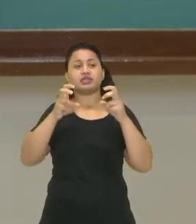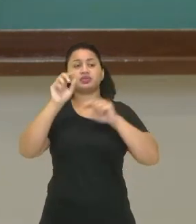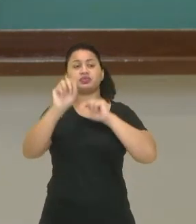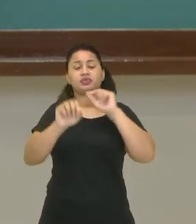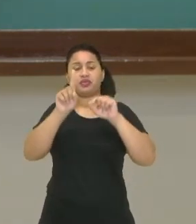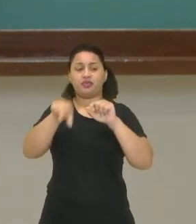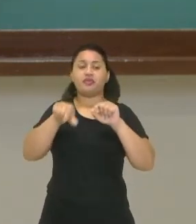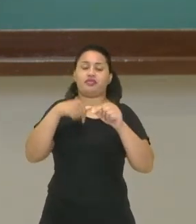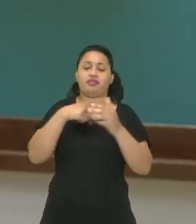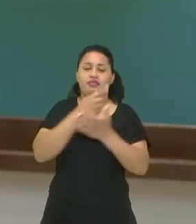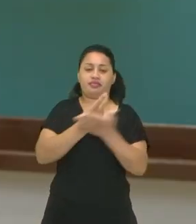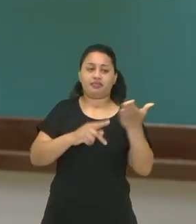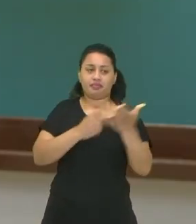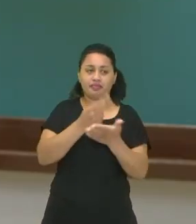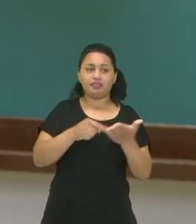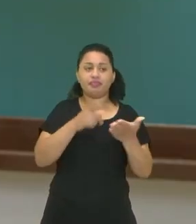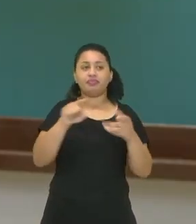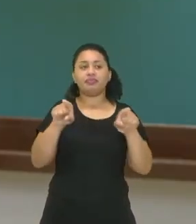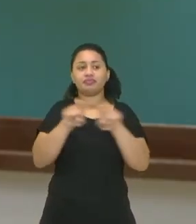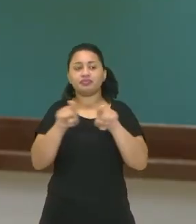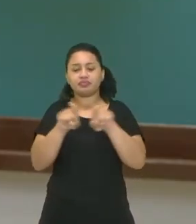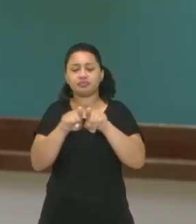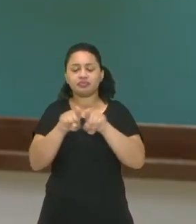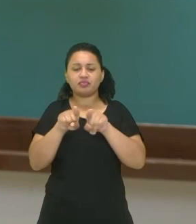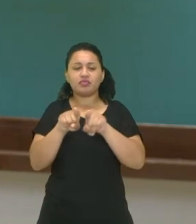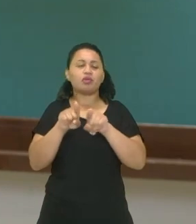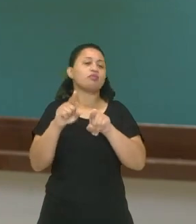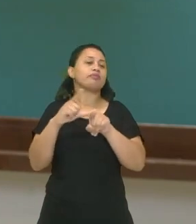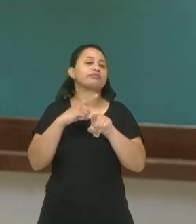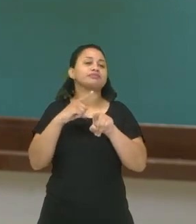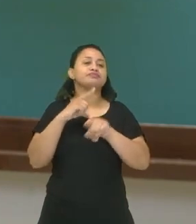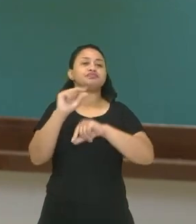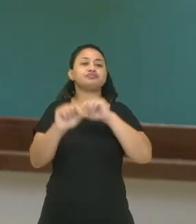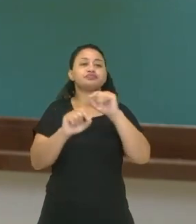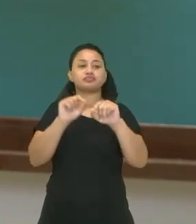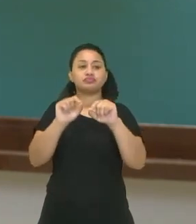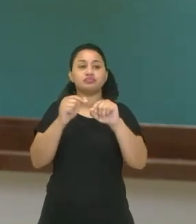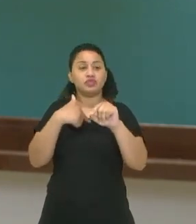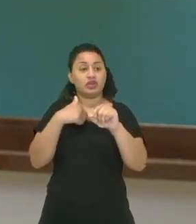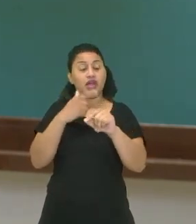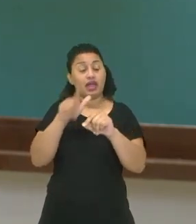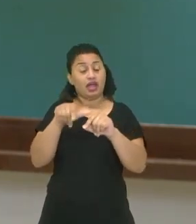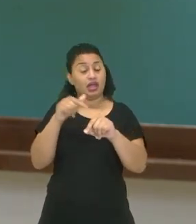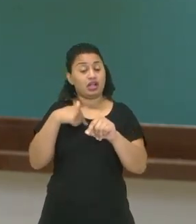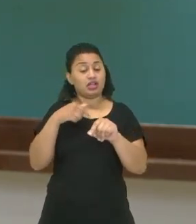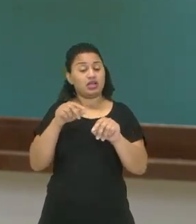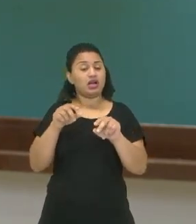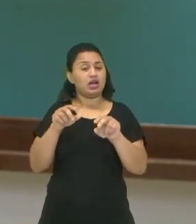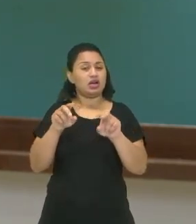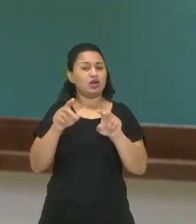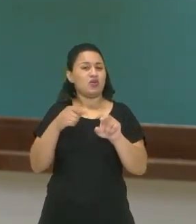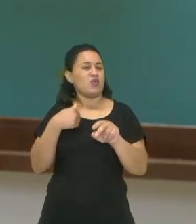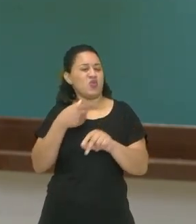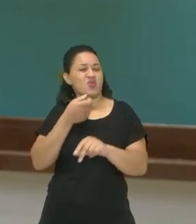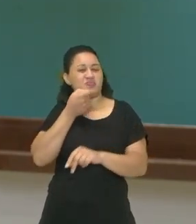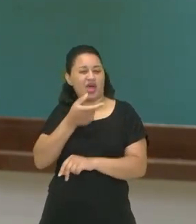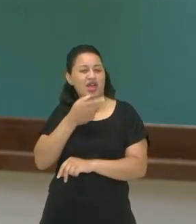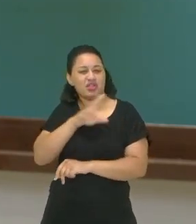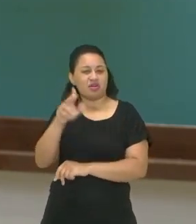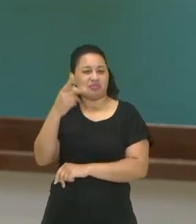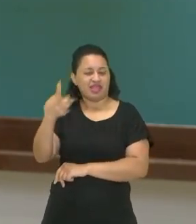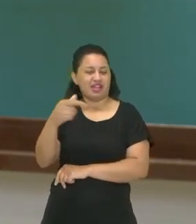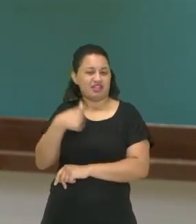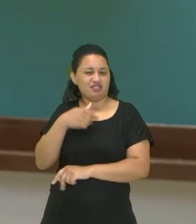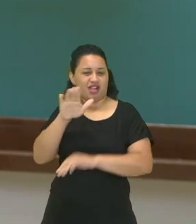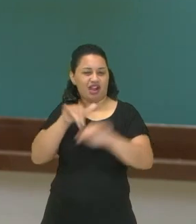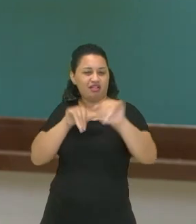ser poeta, ele recebeu a alcunha, o apelido poeta dos escravos. E aí ele tem, então,